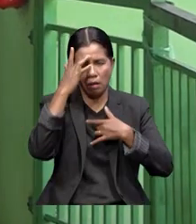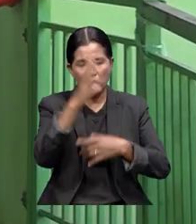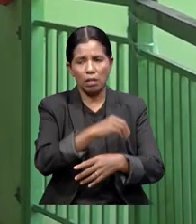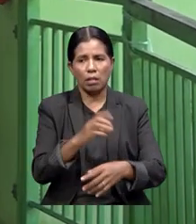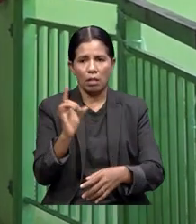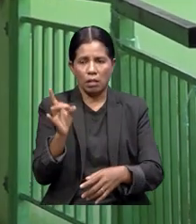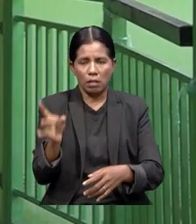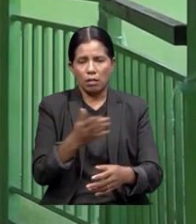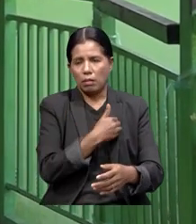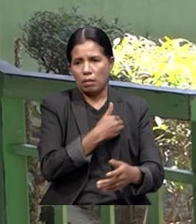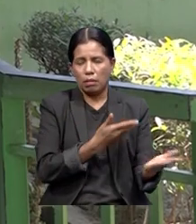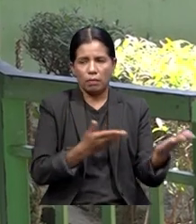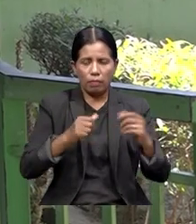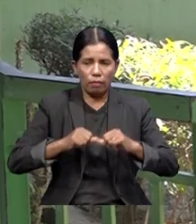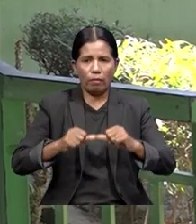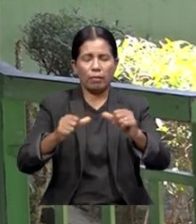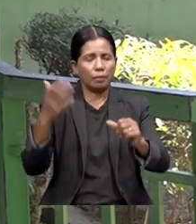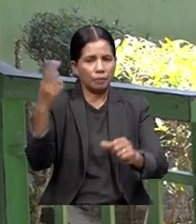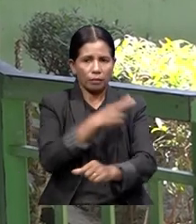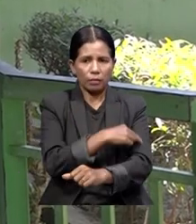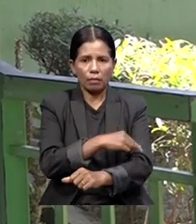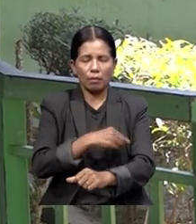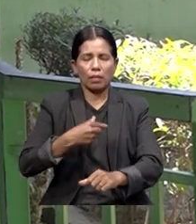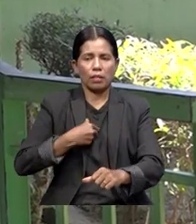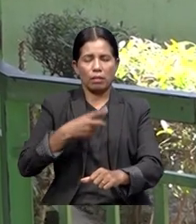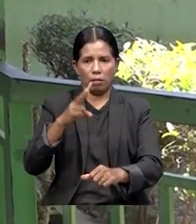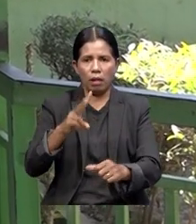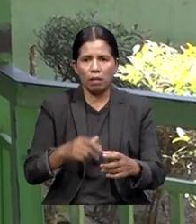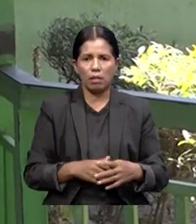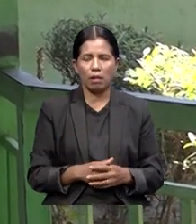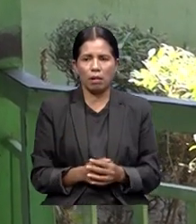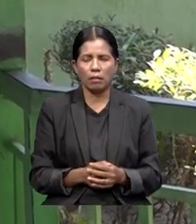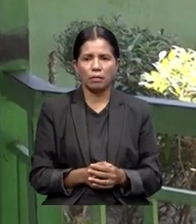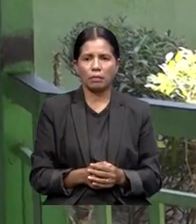bem maxido transfere continua halo tratamento e o Hospital Nacional. Tito Silva Zinha Lola, GMN.